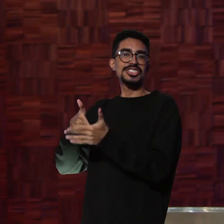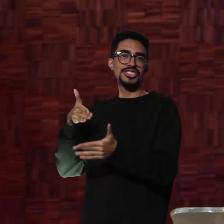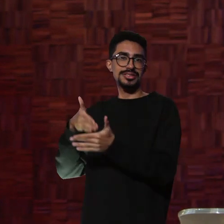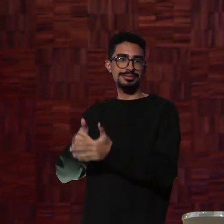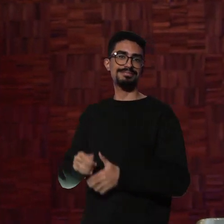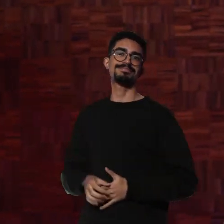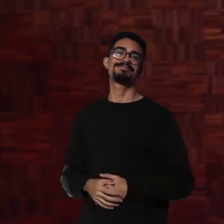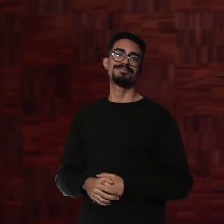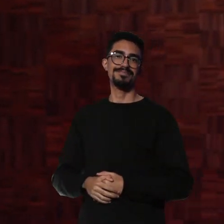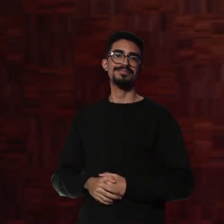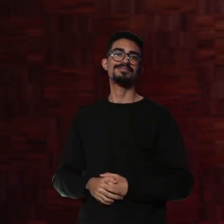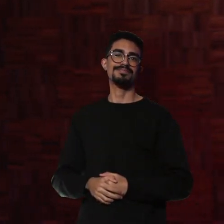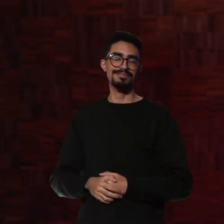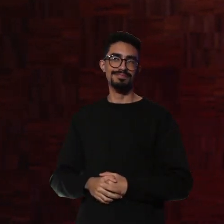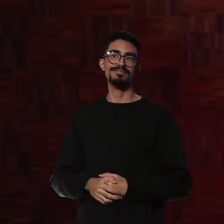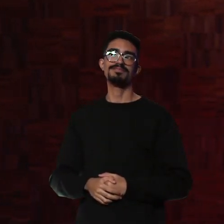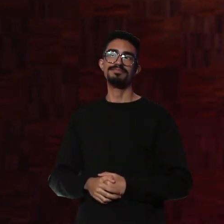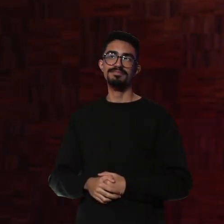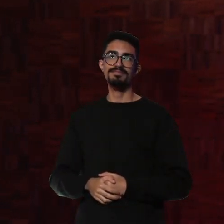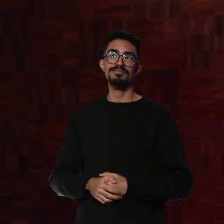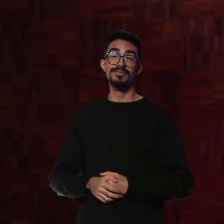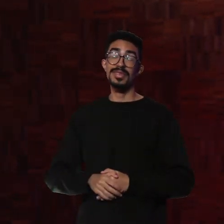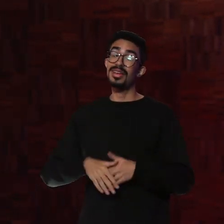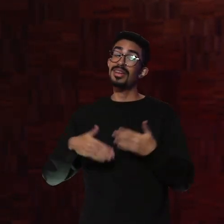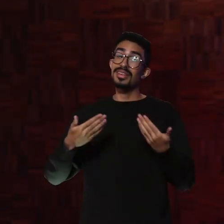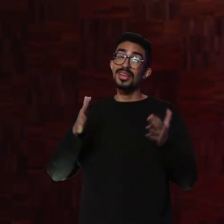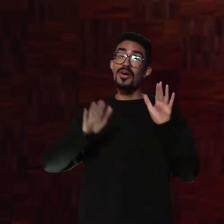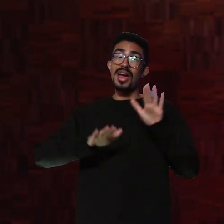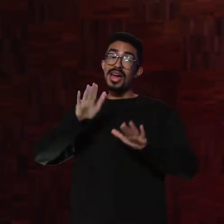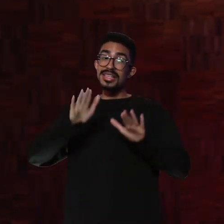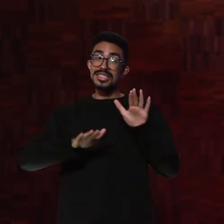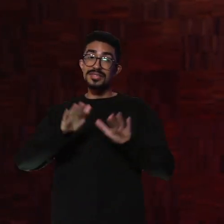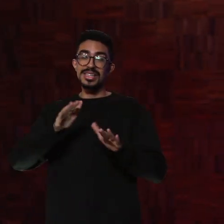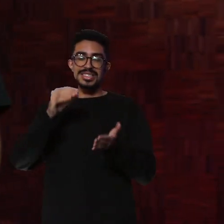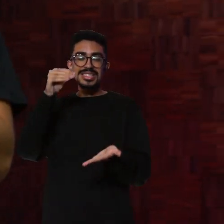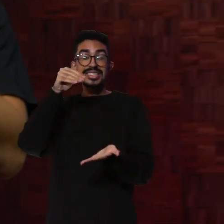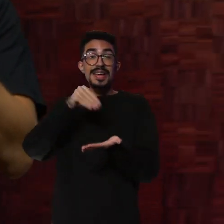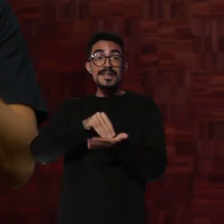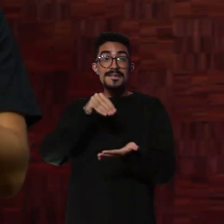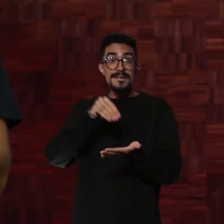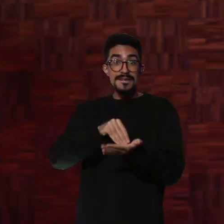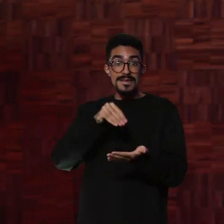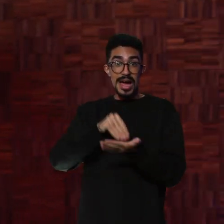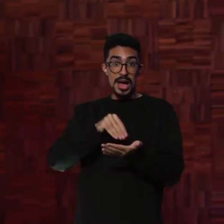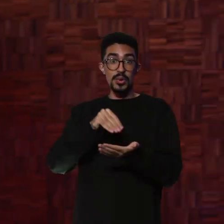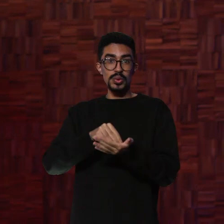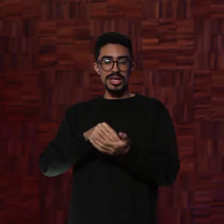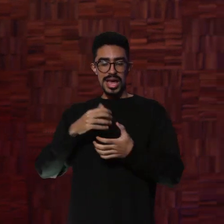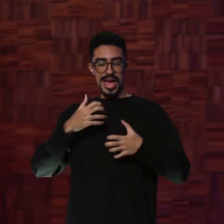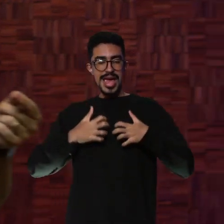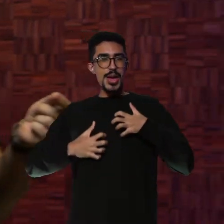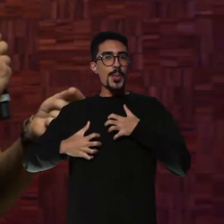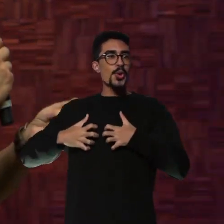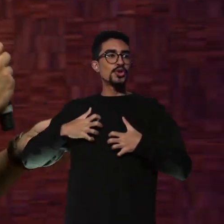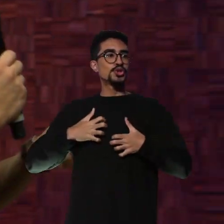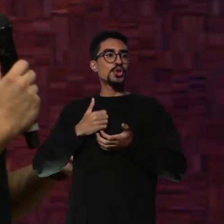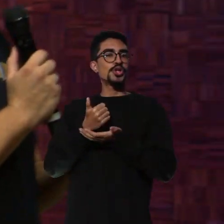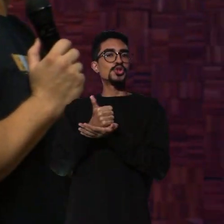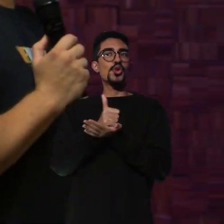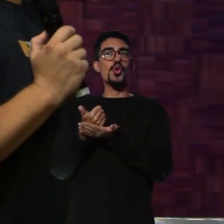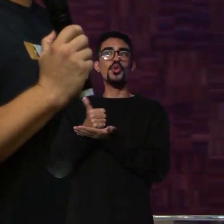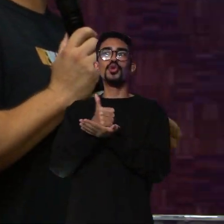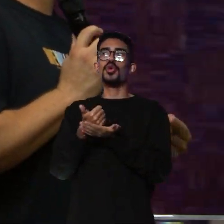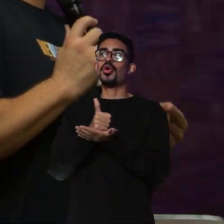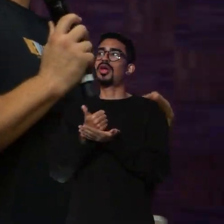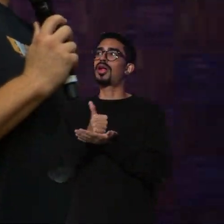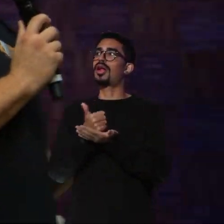temos é exatamente essa. Nos falta domínio próprio, controlar as nossas emoções, ou aqueles irmãos que dão